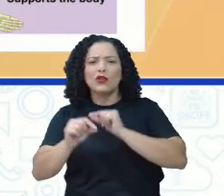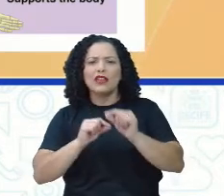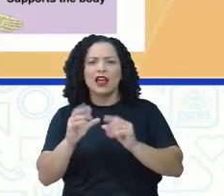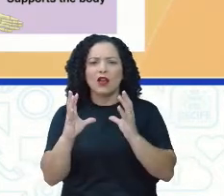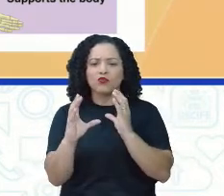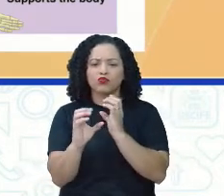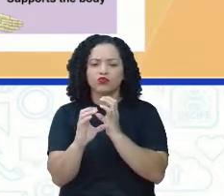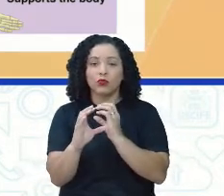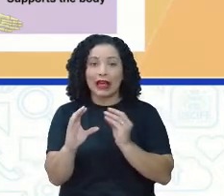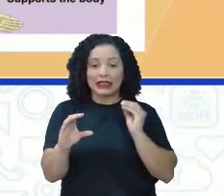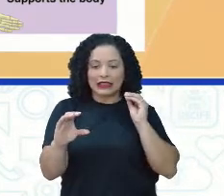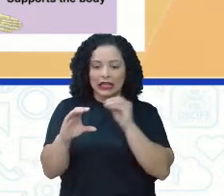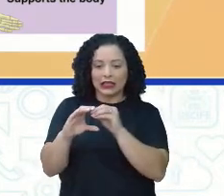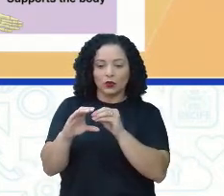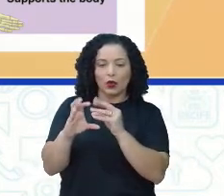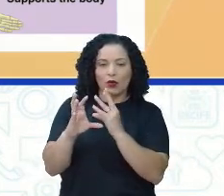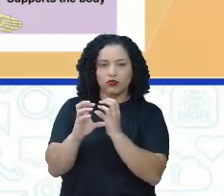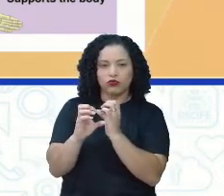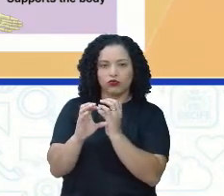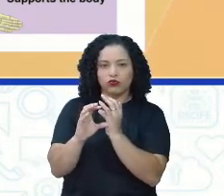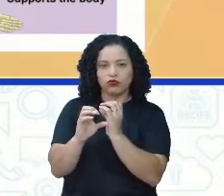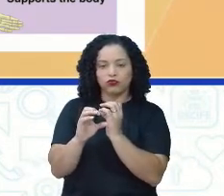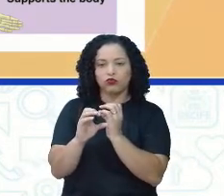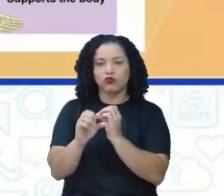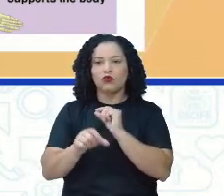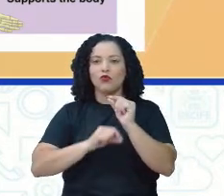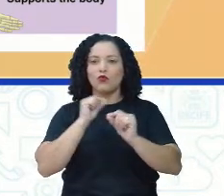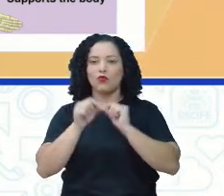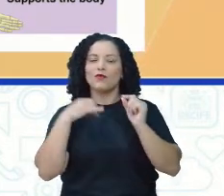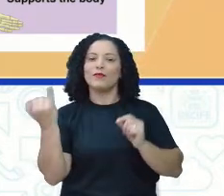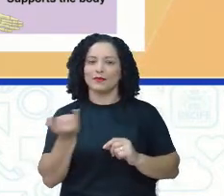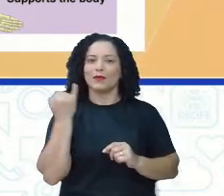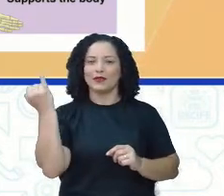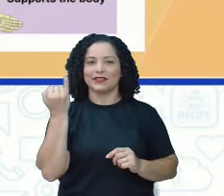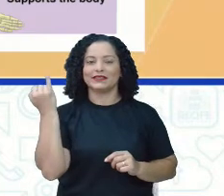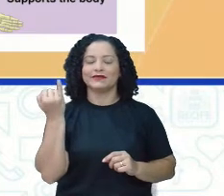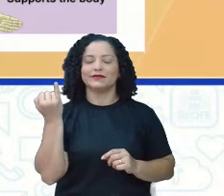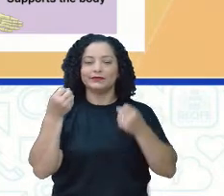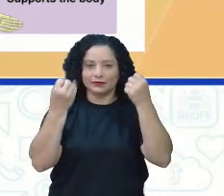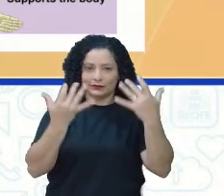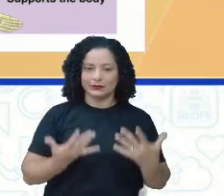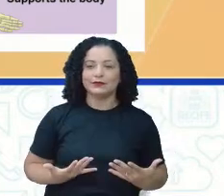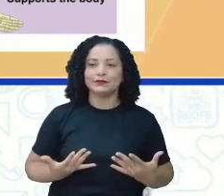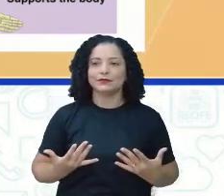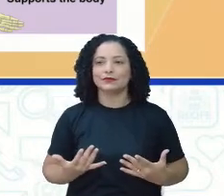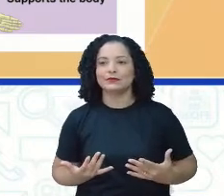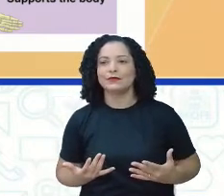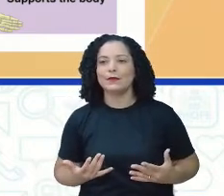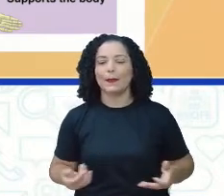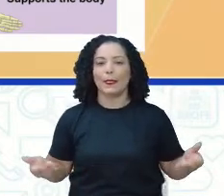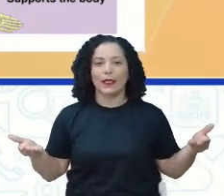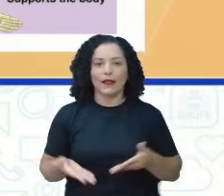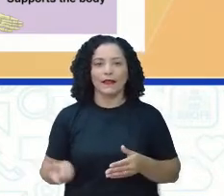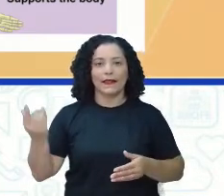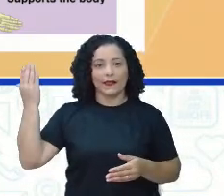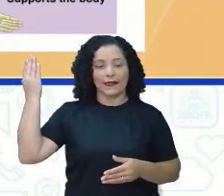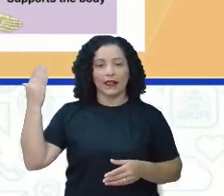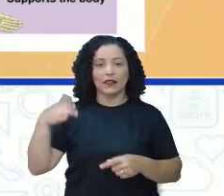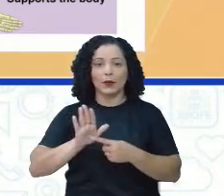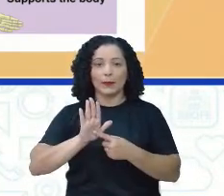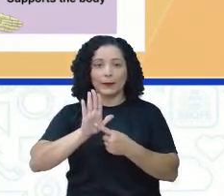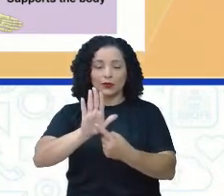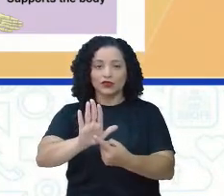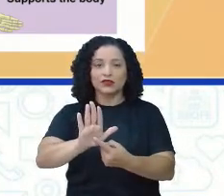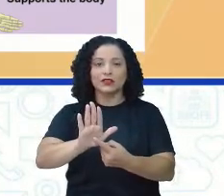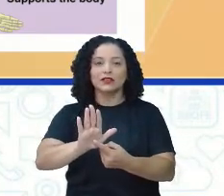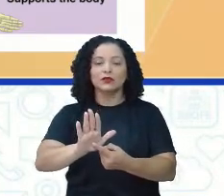esponjosas. Isso é muito importante para a função que a gente vai falar. E aqui nesse outro, onde estou mostrando aí o esqueleto, eu estou trazendo para